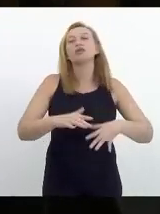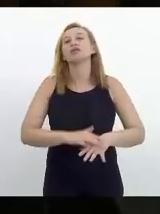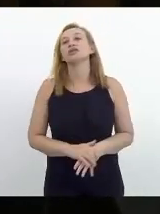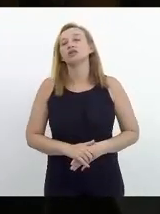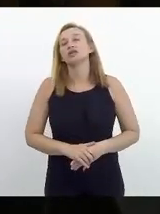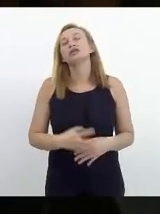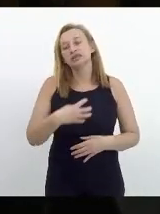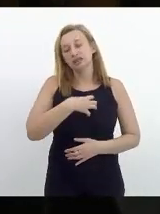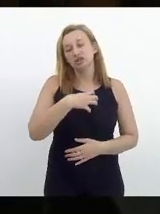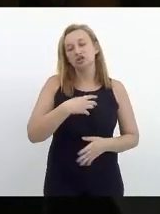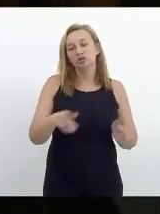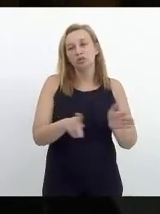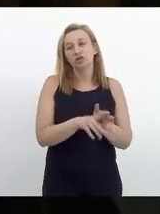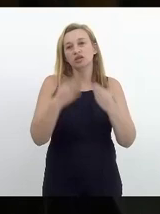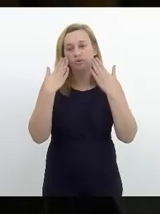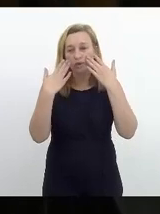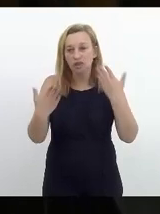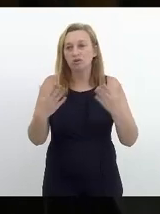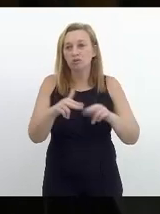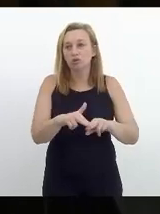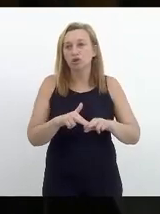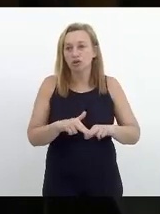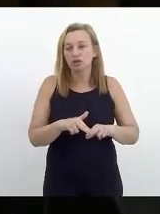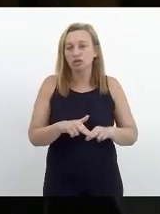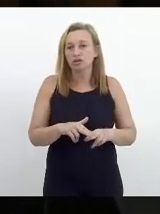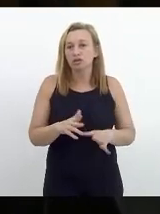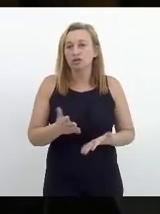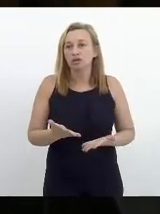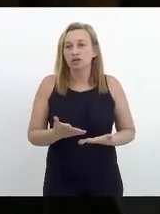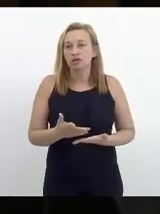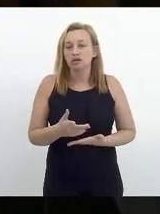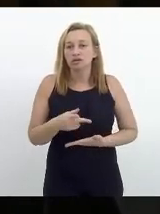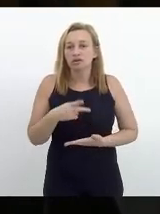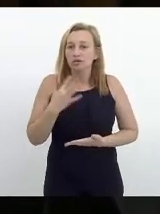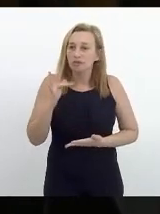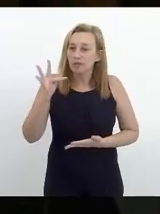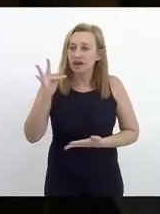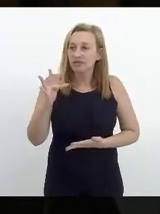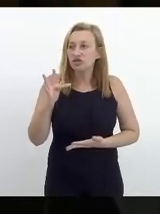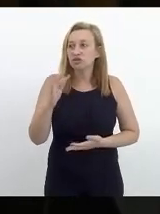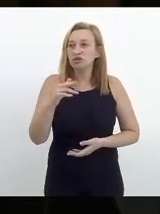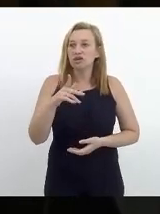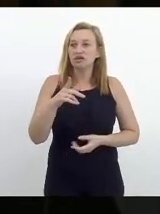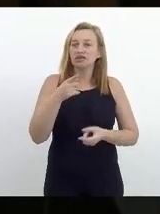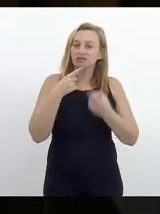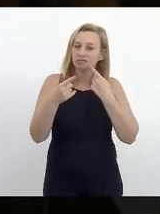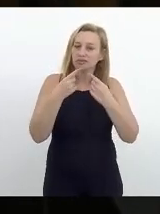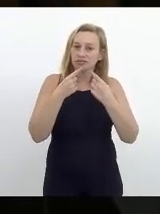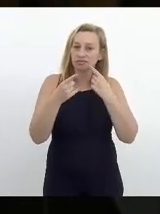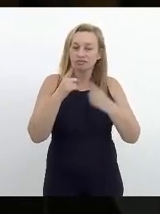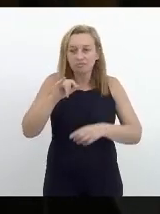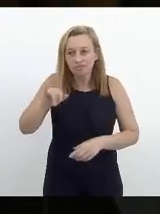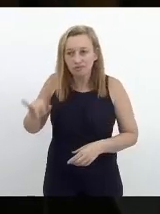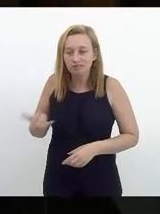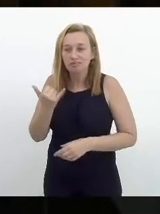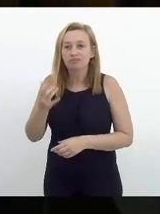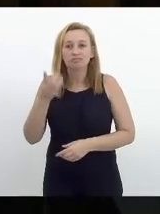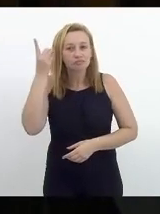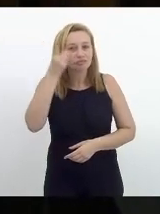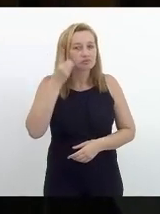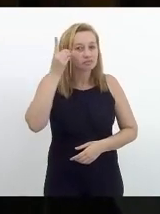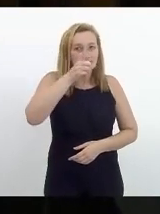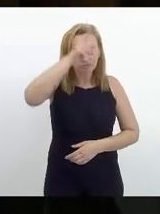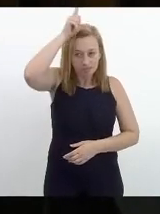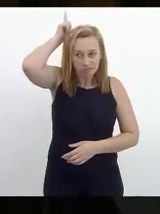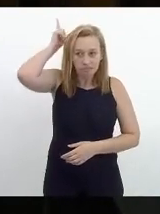é nesse sentido que o projeto se apresenta. Por isso, faço aqui essa breve discussão e aproveito, deputado Luiz